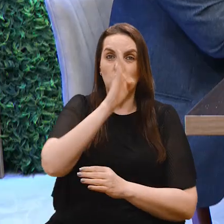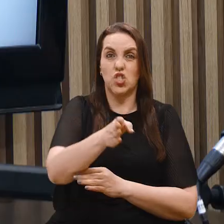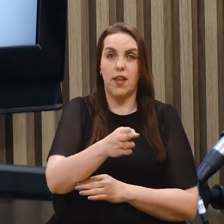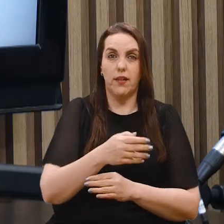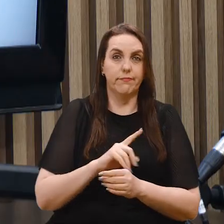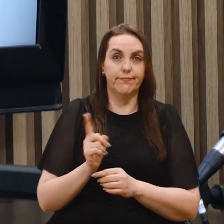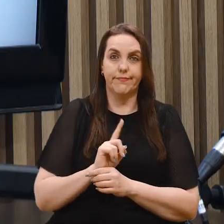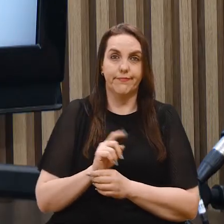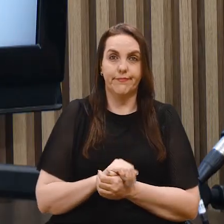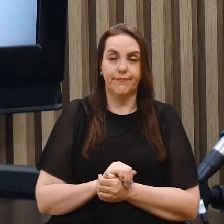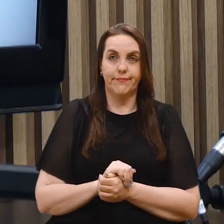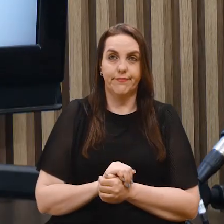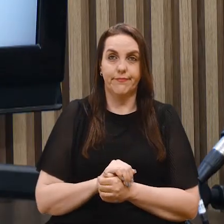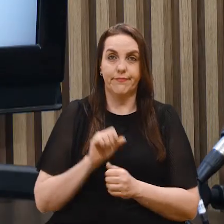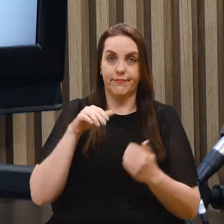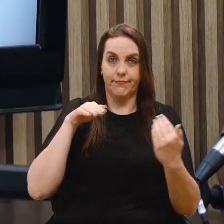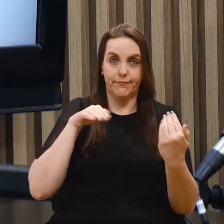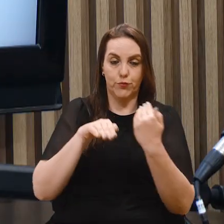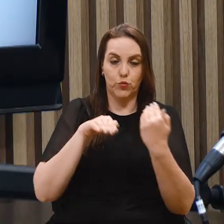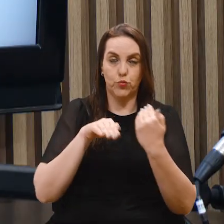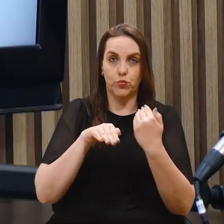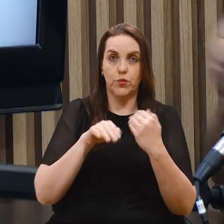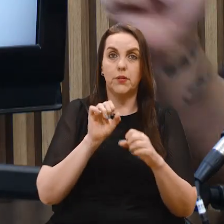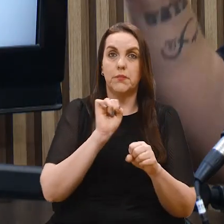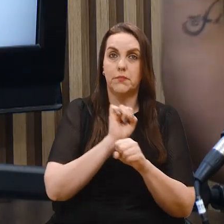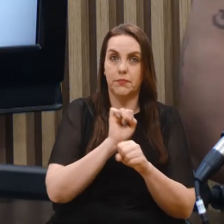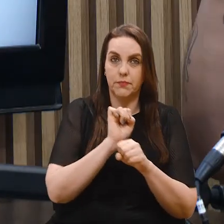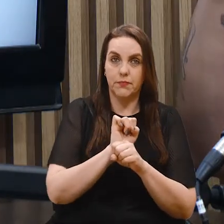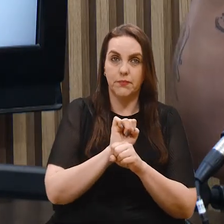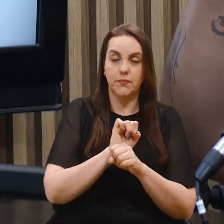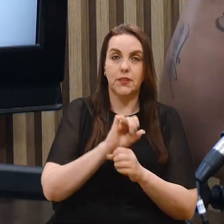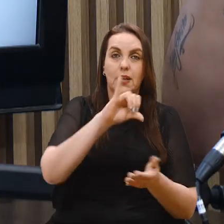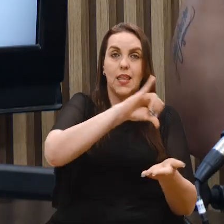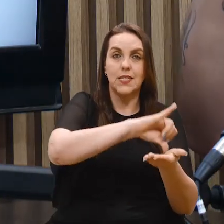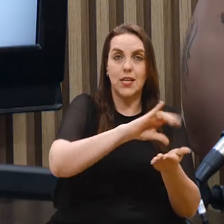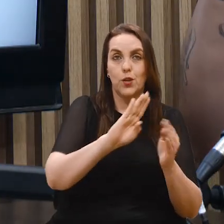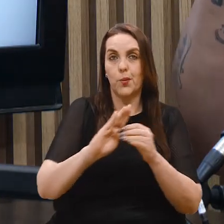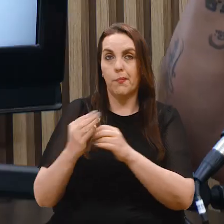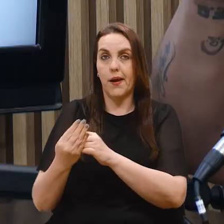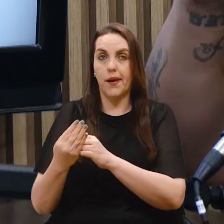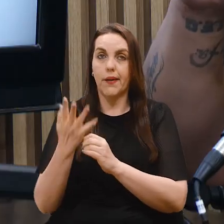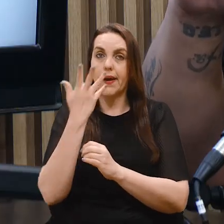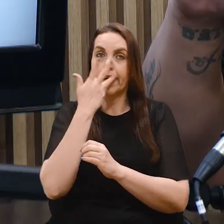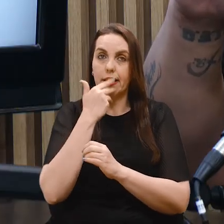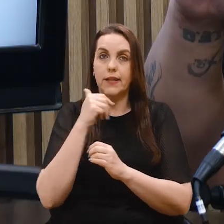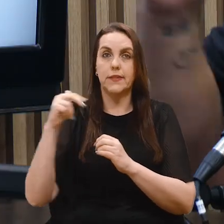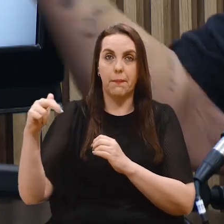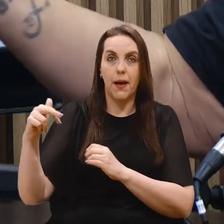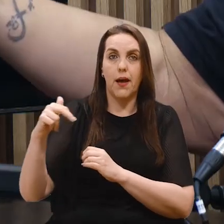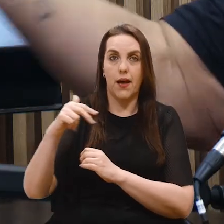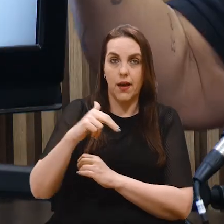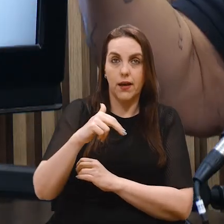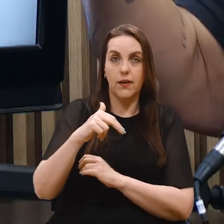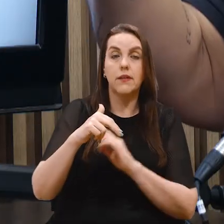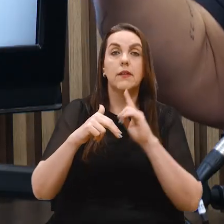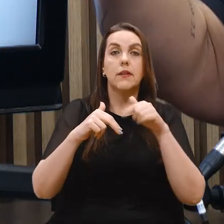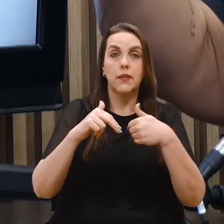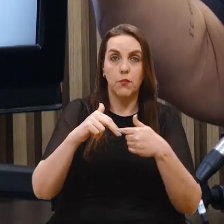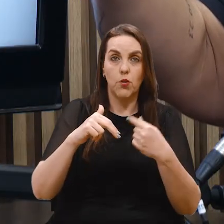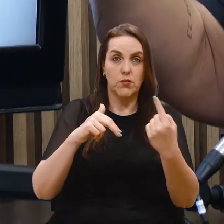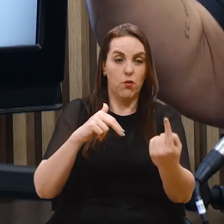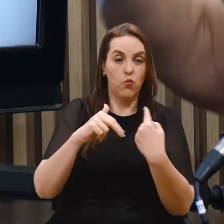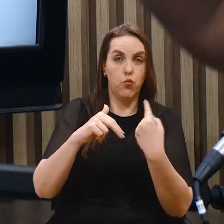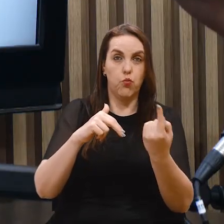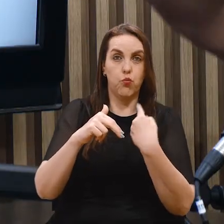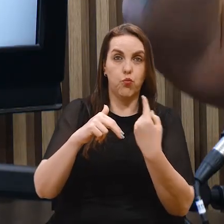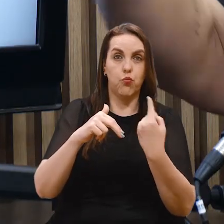assim, para um que está descendo centro-bairro e a criança está indo, ou a pessoa, o cidadão está indo, e quem vem